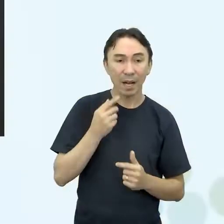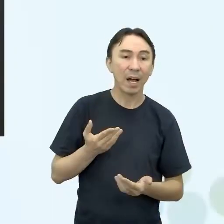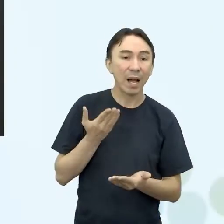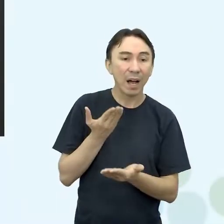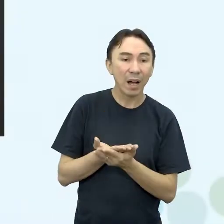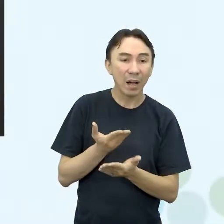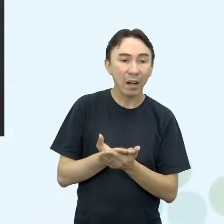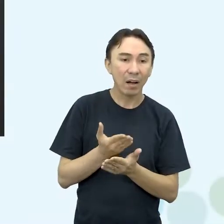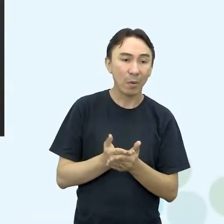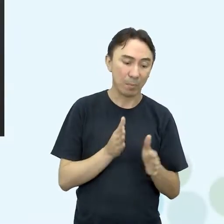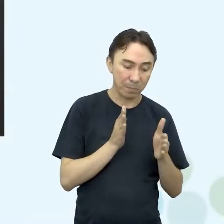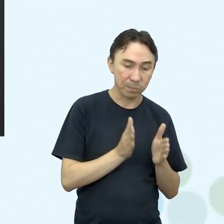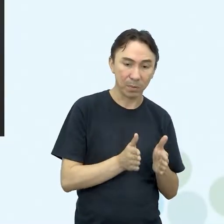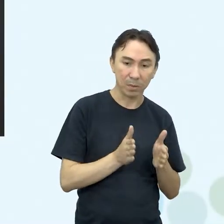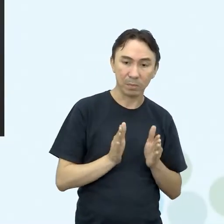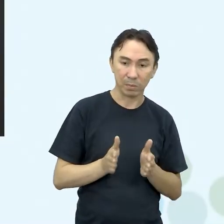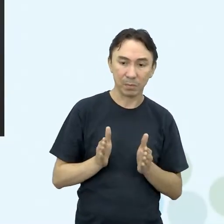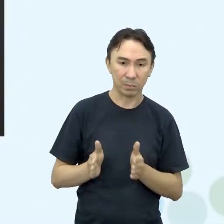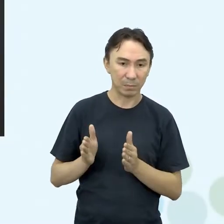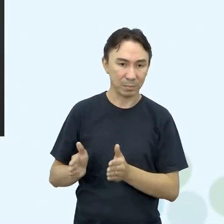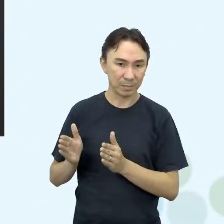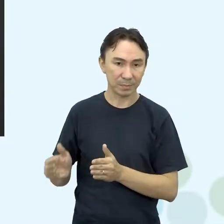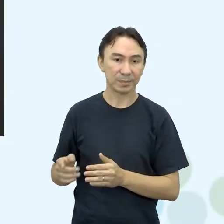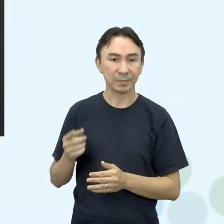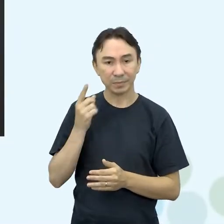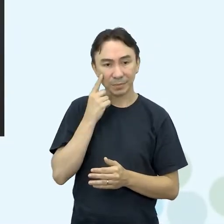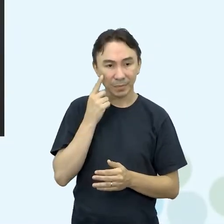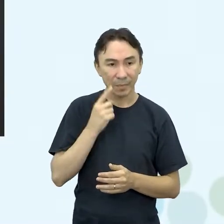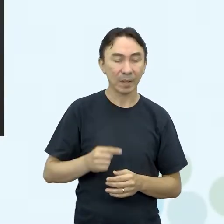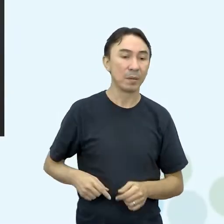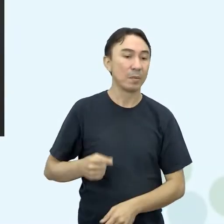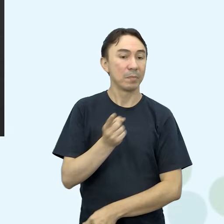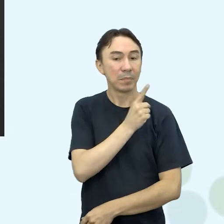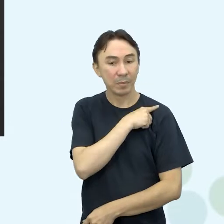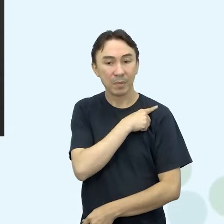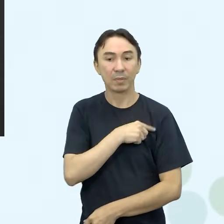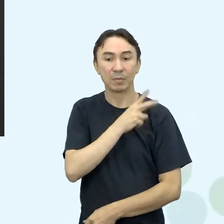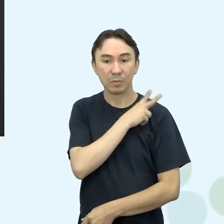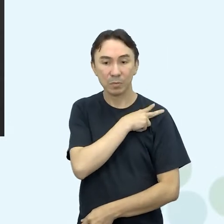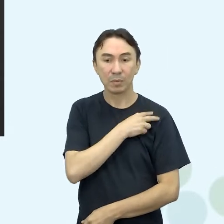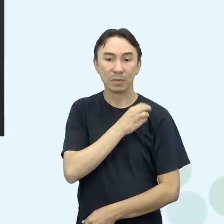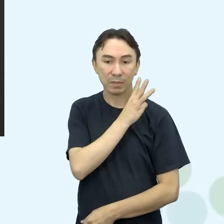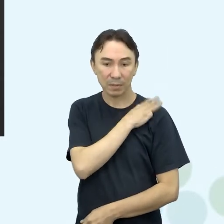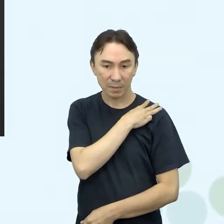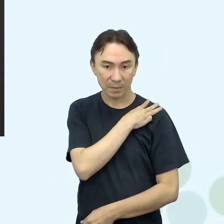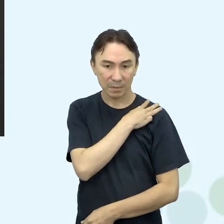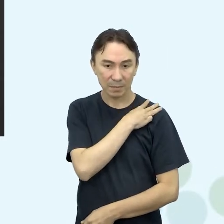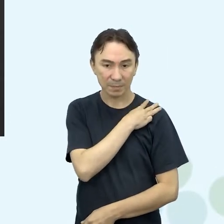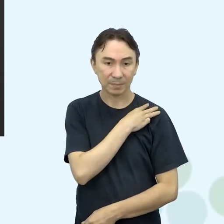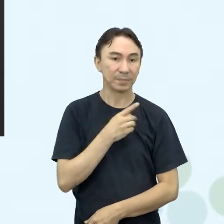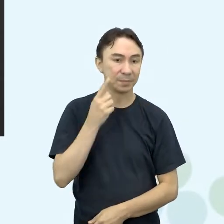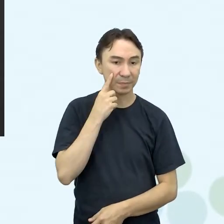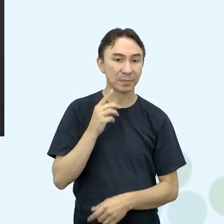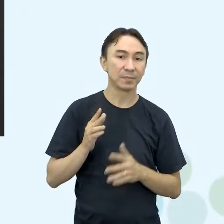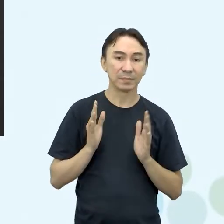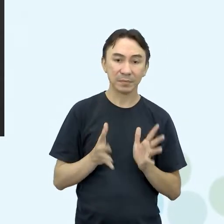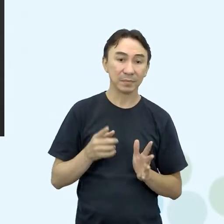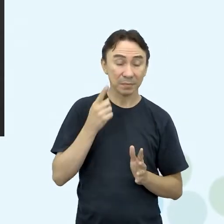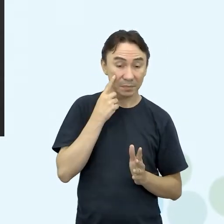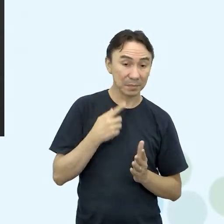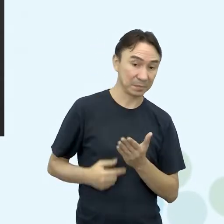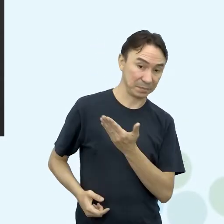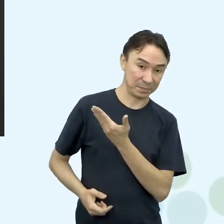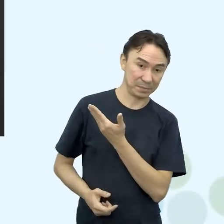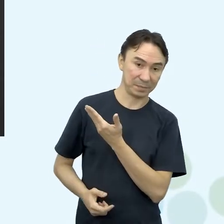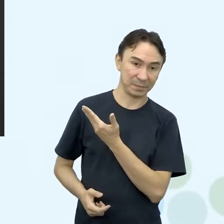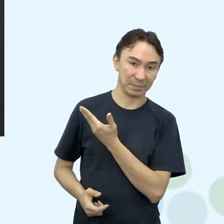por ano letivo, né? Sendo a primeira série, segunda série e terceira série. Então a gente consegue ver aqui já também